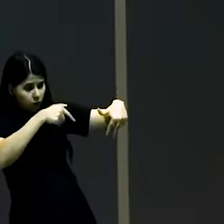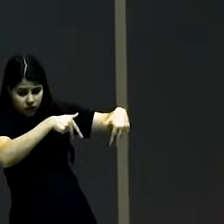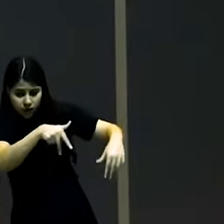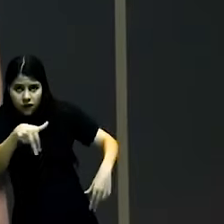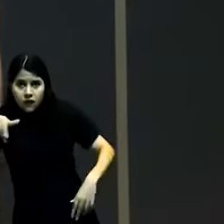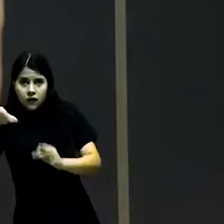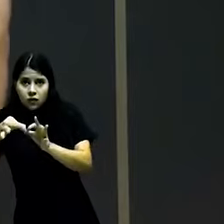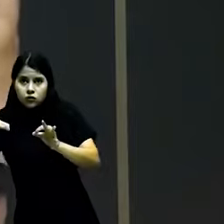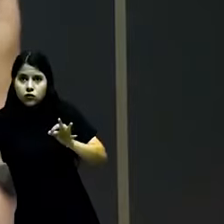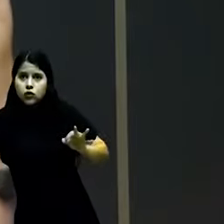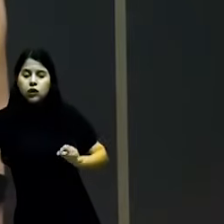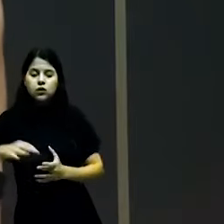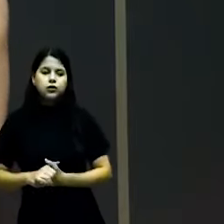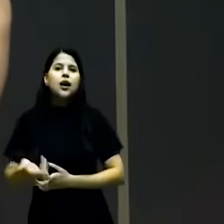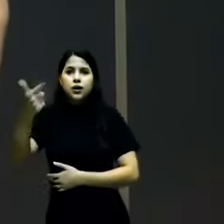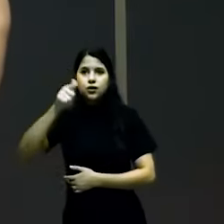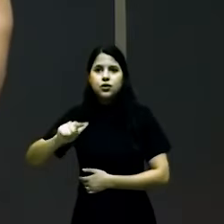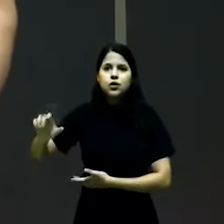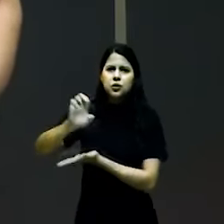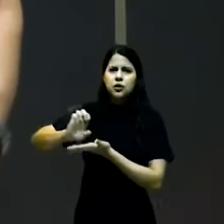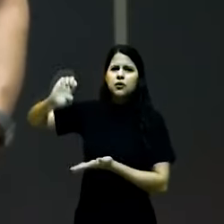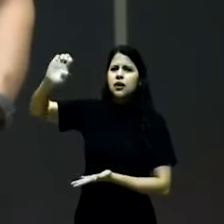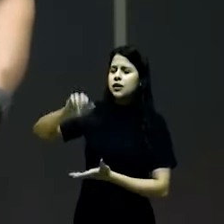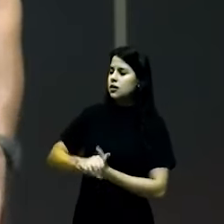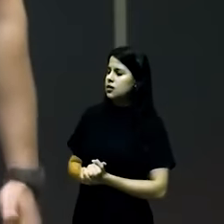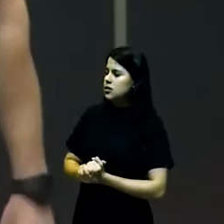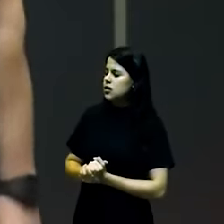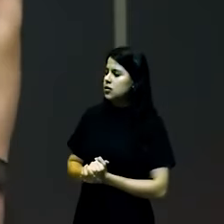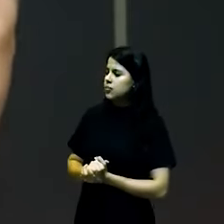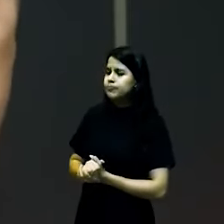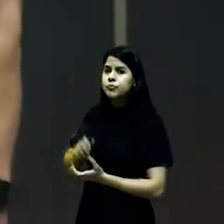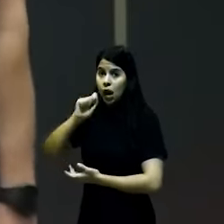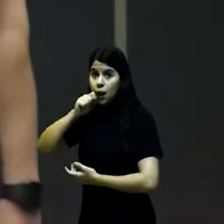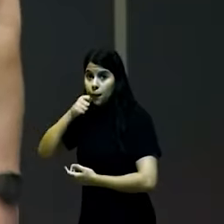Elias come e sai na caminhada para o deserto.